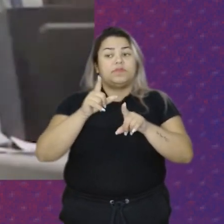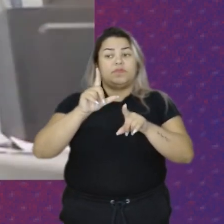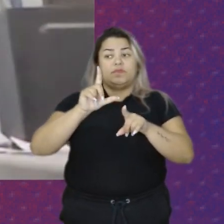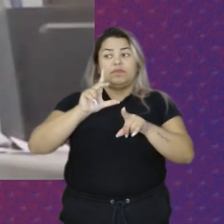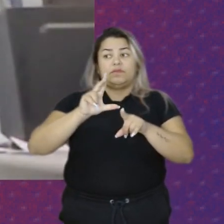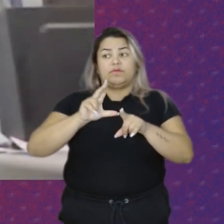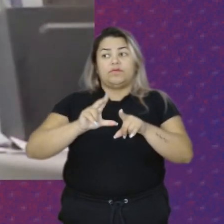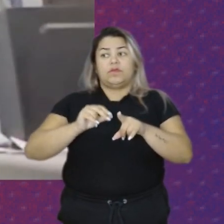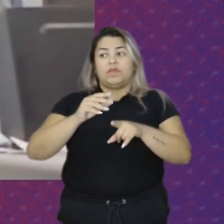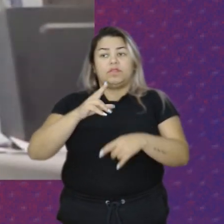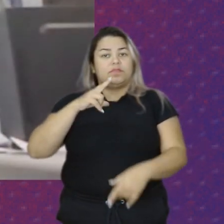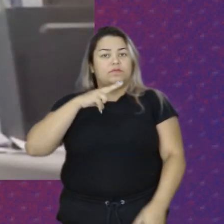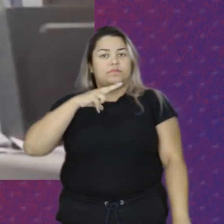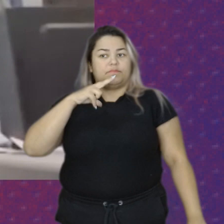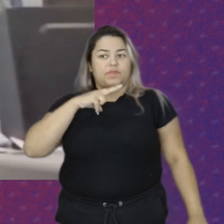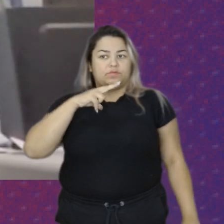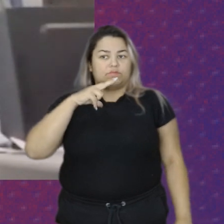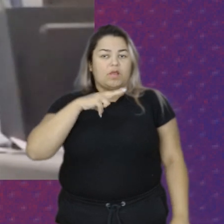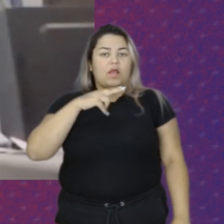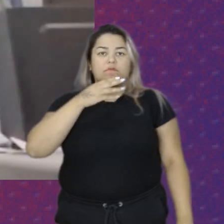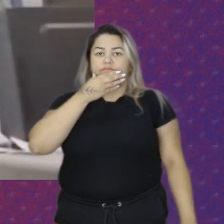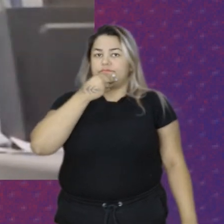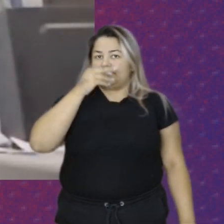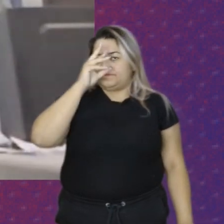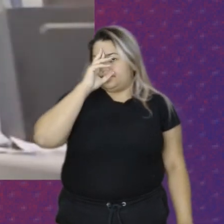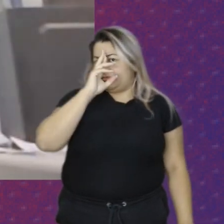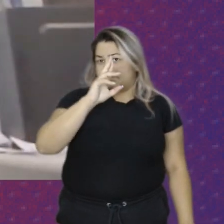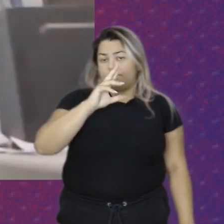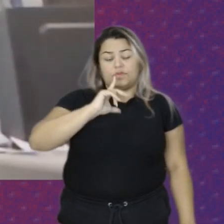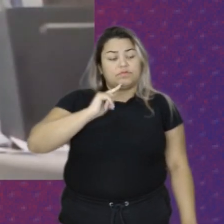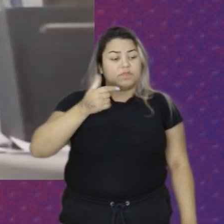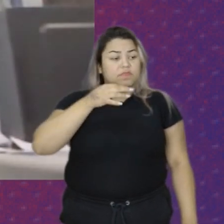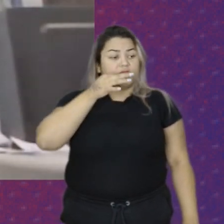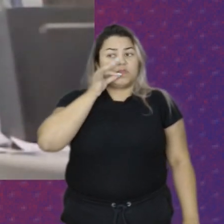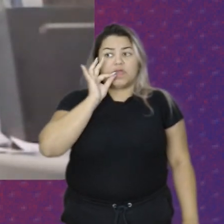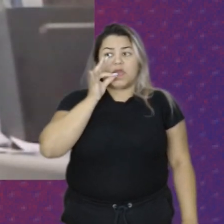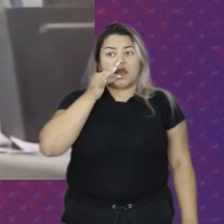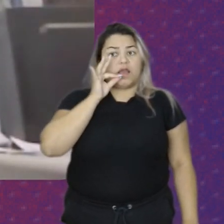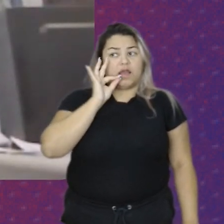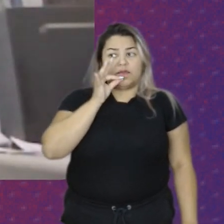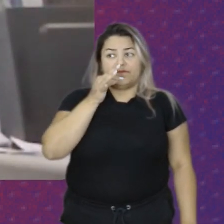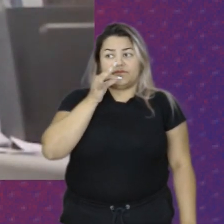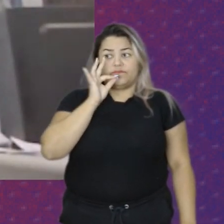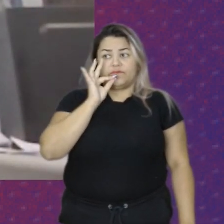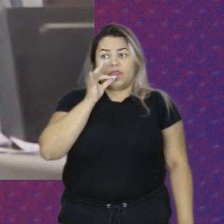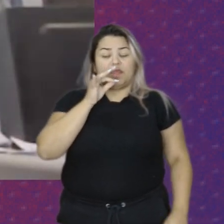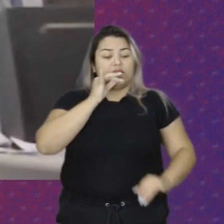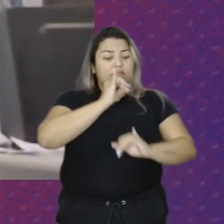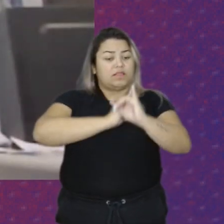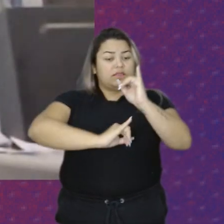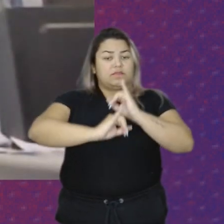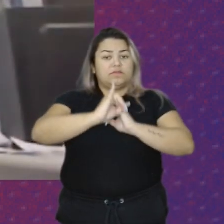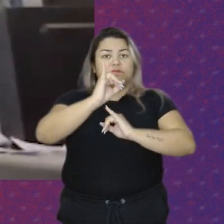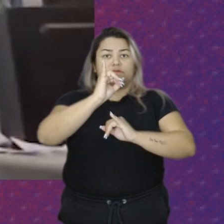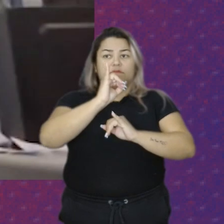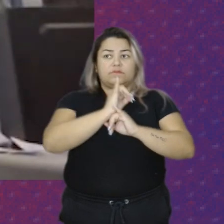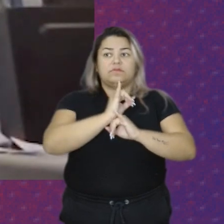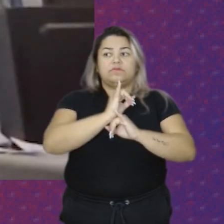E nem pessoal. Né? Então, assim, tem outras comunidades que não têm nem esse acesso. A precariedade do acesso à internet é